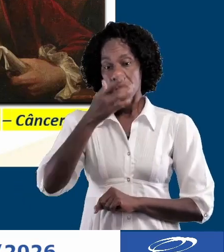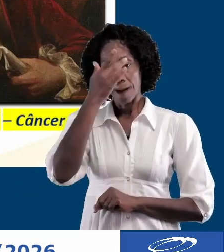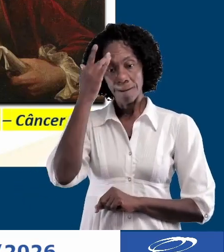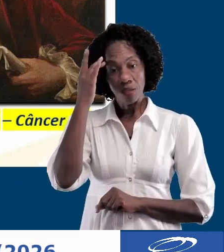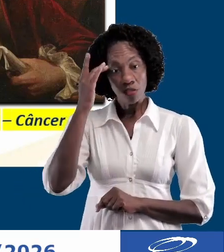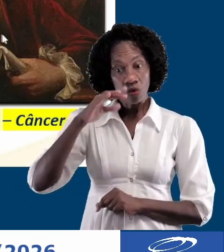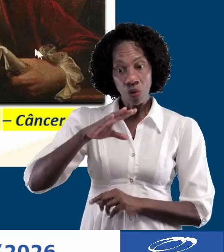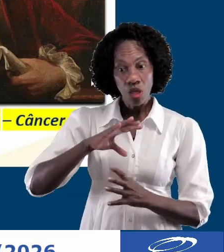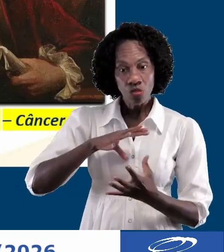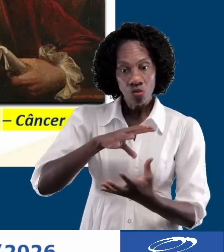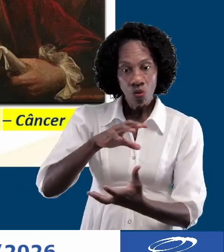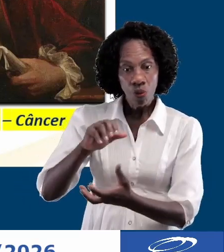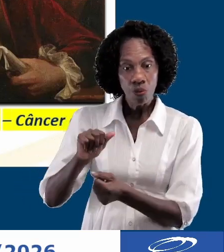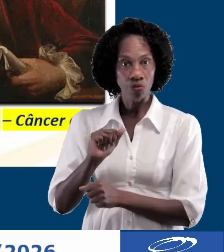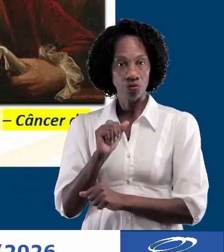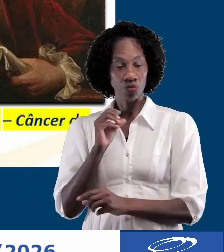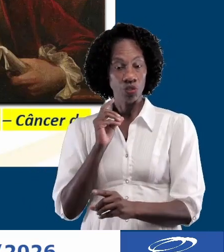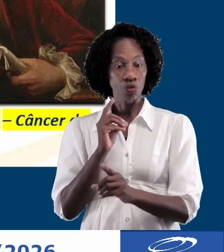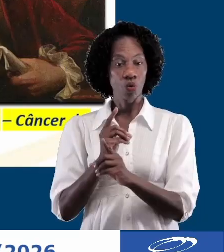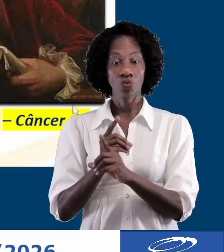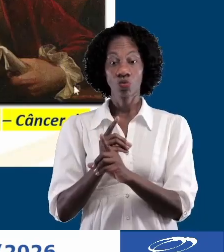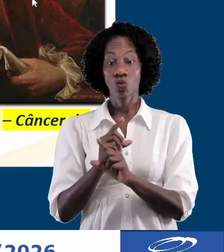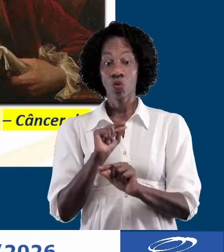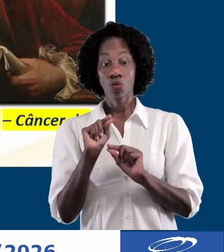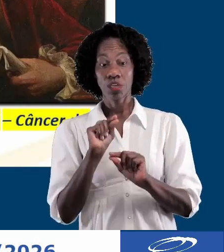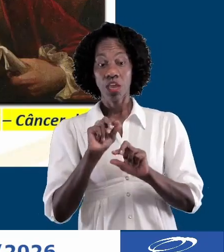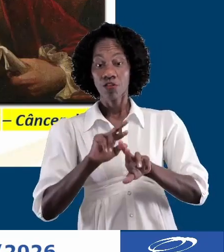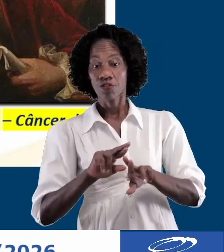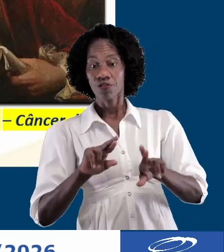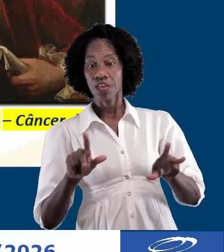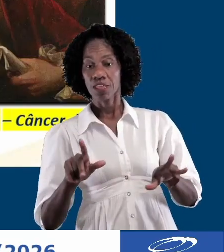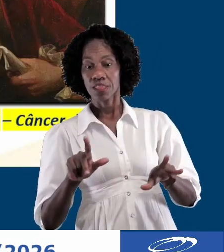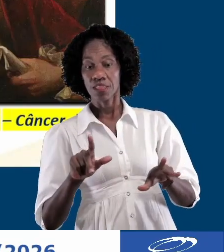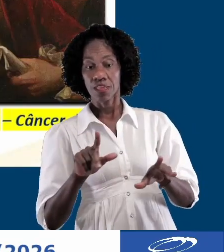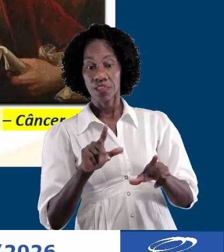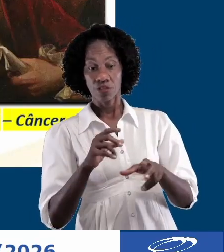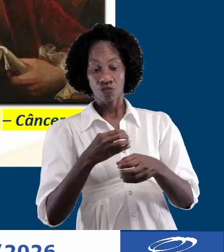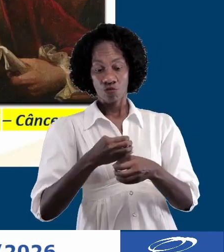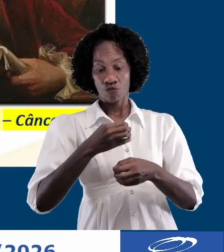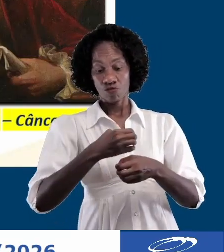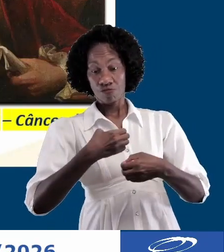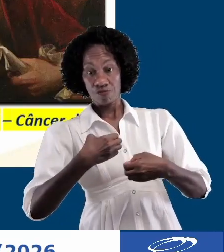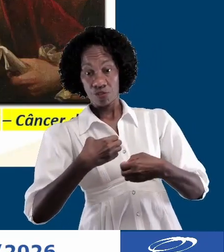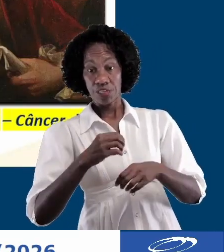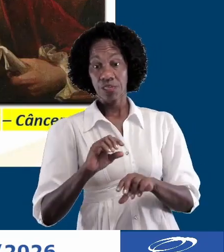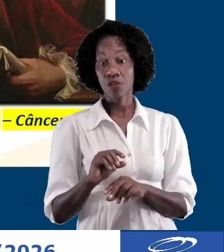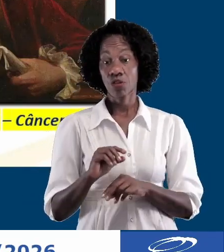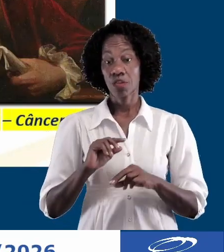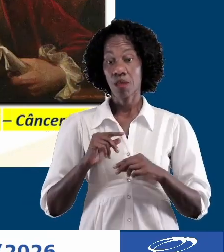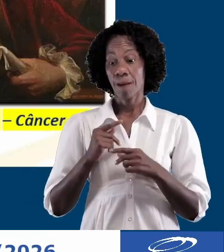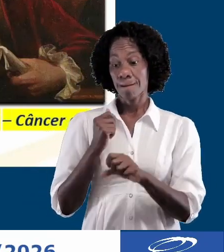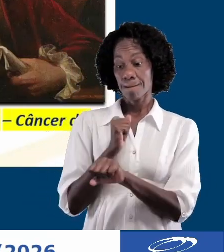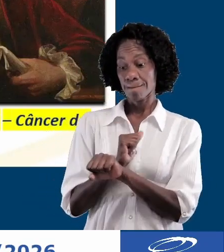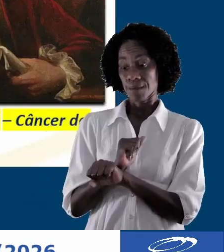a deformidade com a paraplegia. A tríade clássica de Pote. E outra